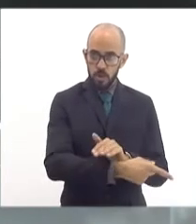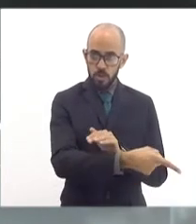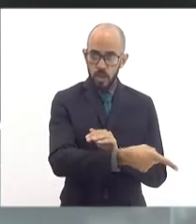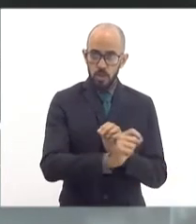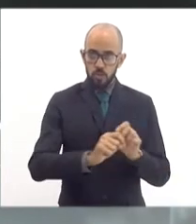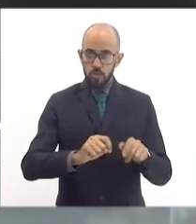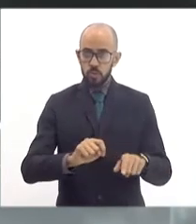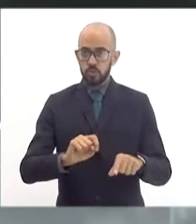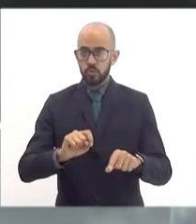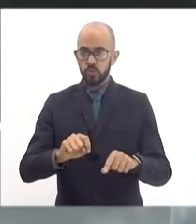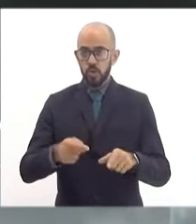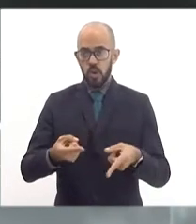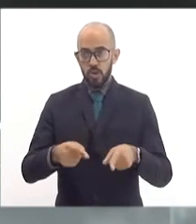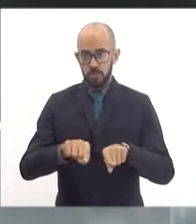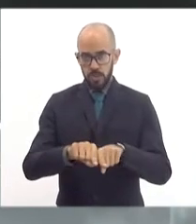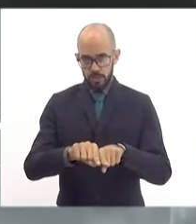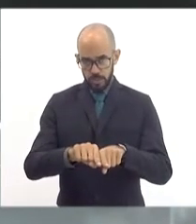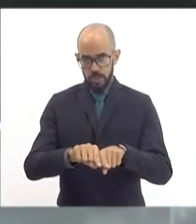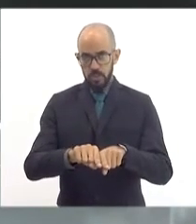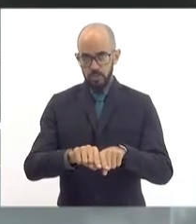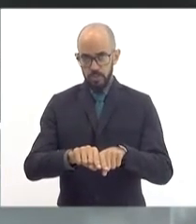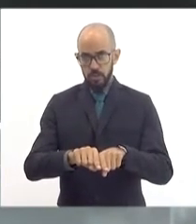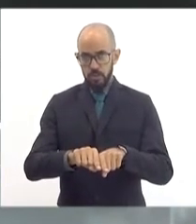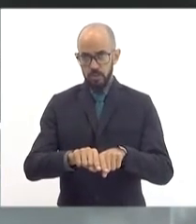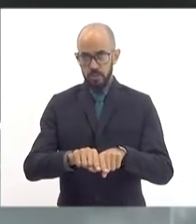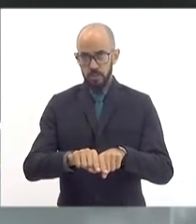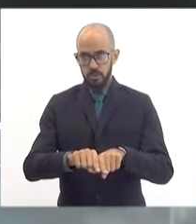oriundo das parcerias de que trata.